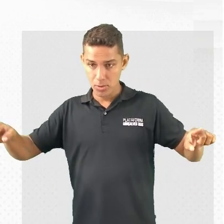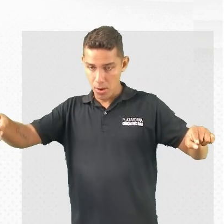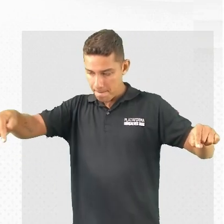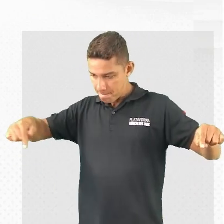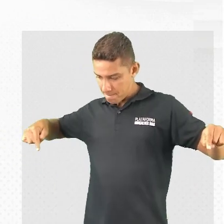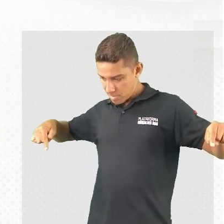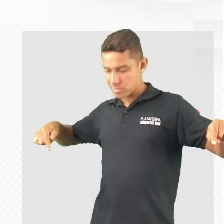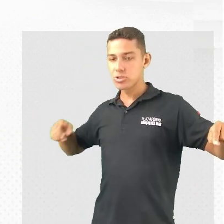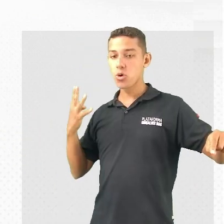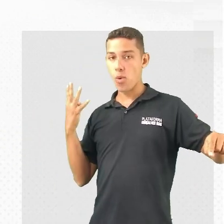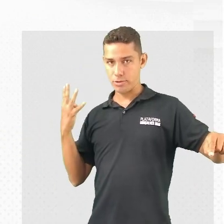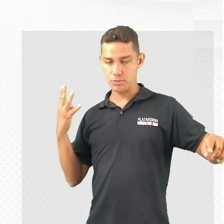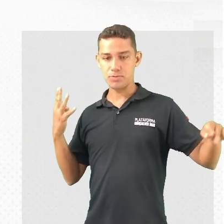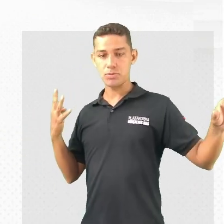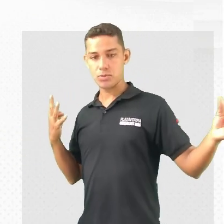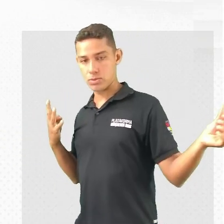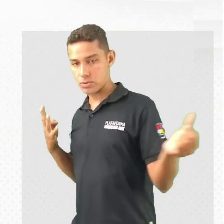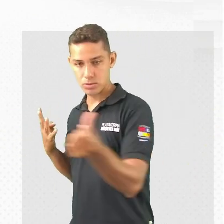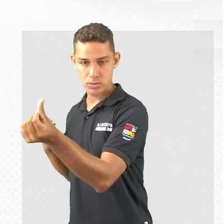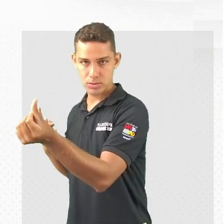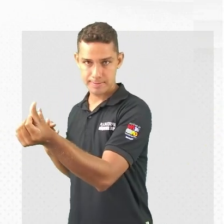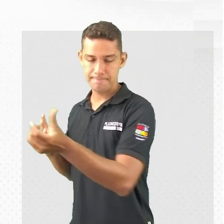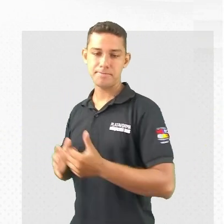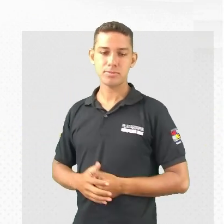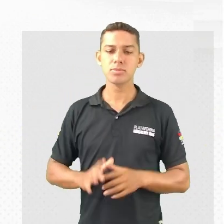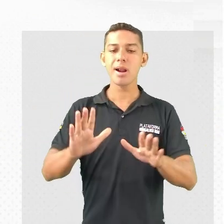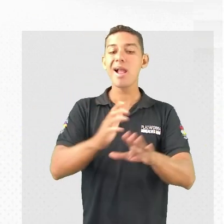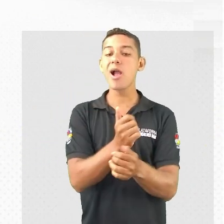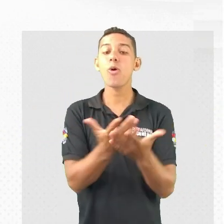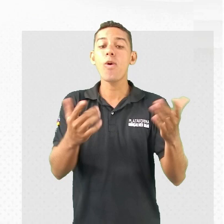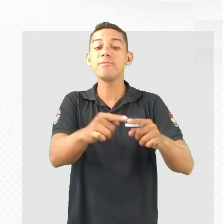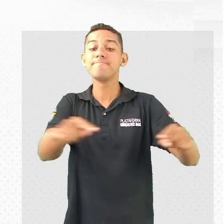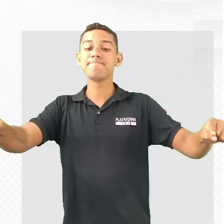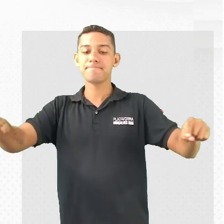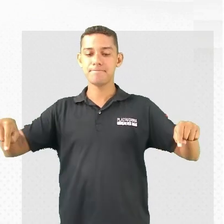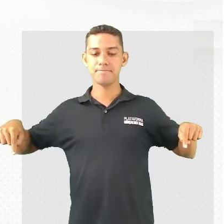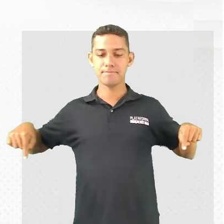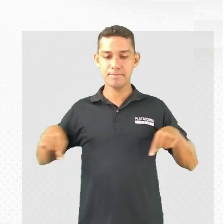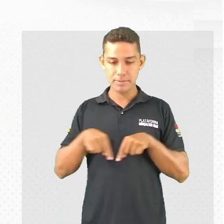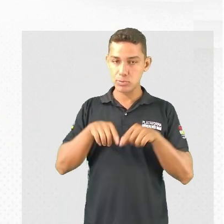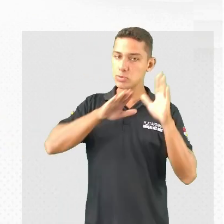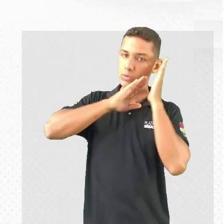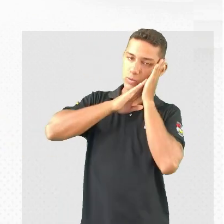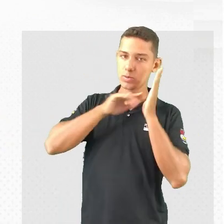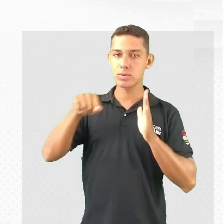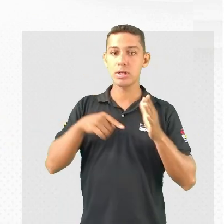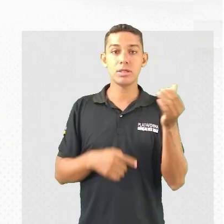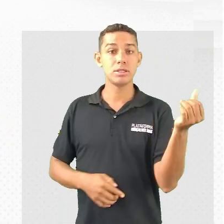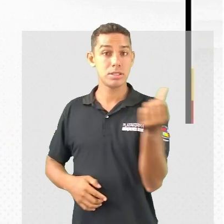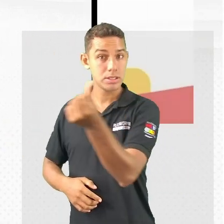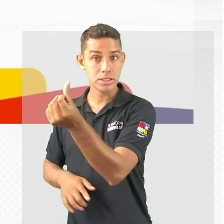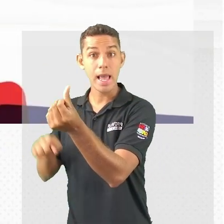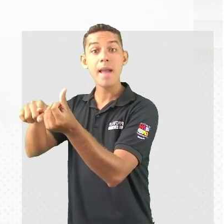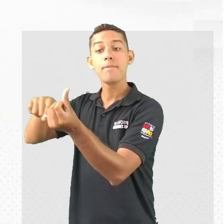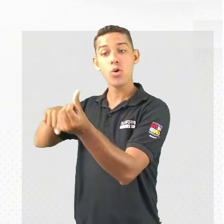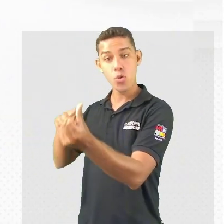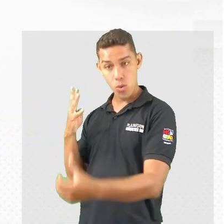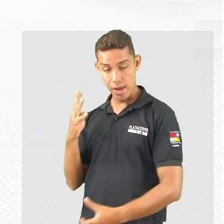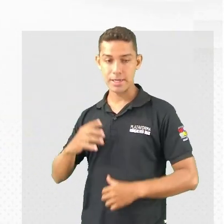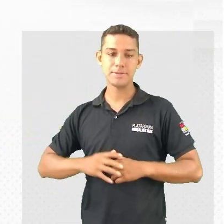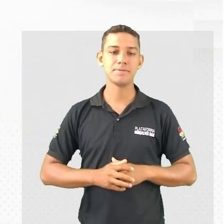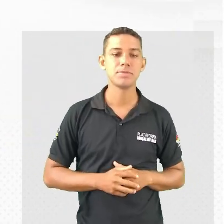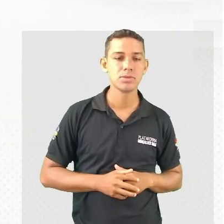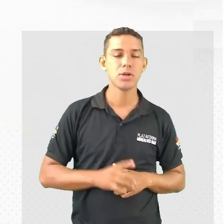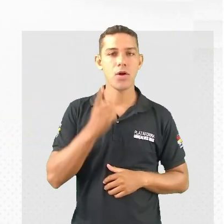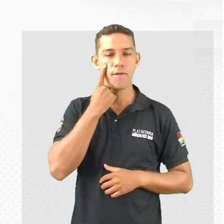largura. Qual as dimensões desse quarto no projeto? Tá? Então, quarto 6 por 4, né, pessoal? Então,